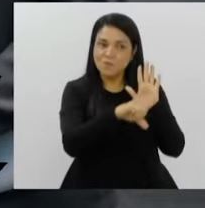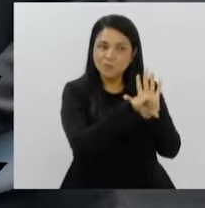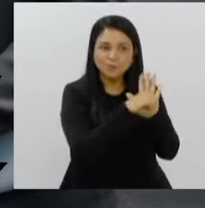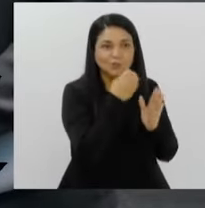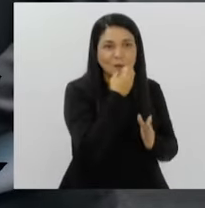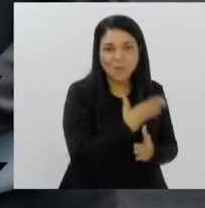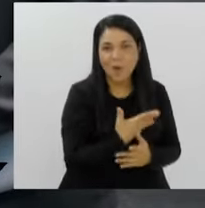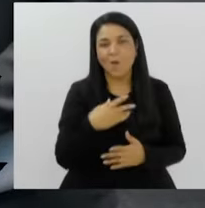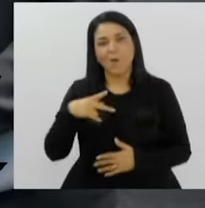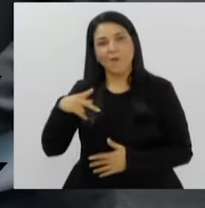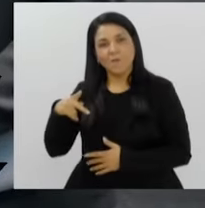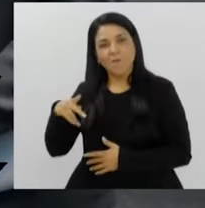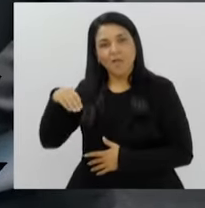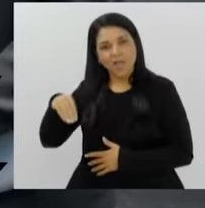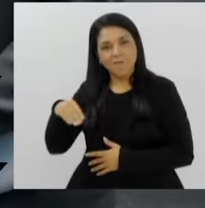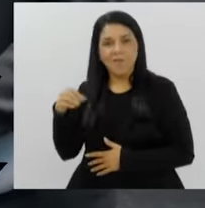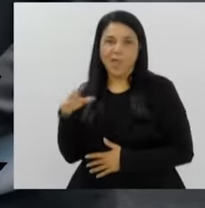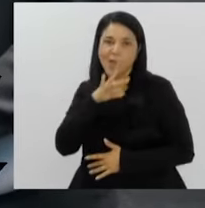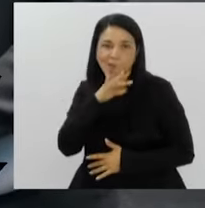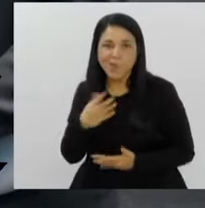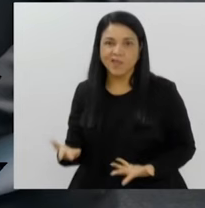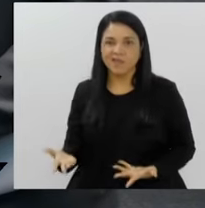fica difícil trabalhar. E também queria só relatar aqui,